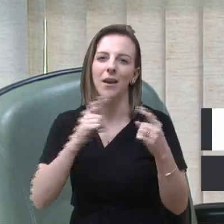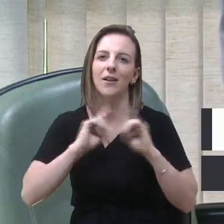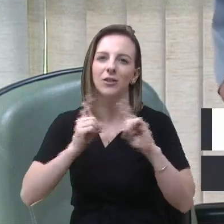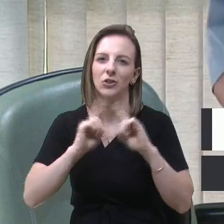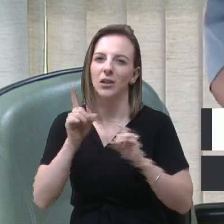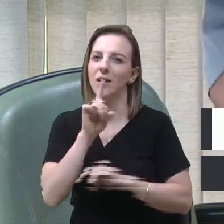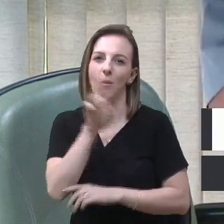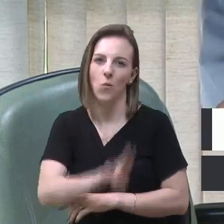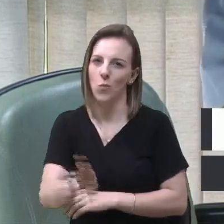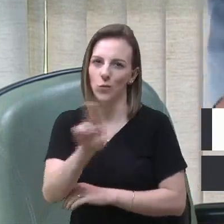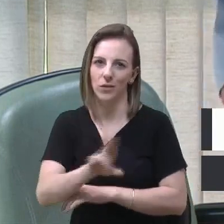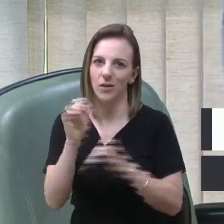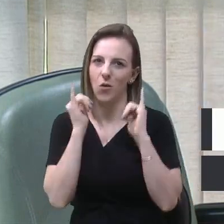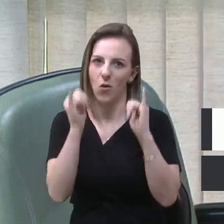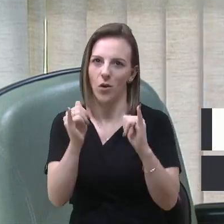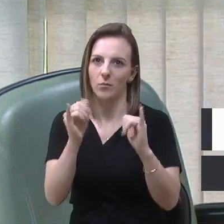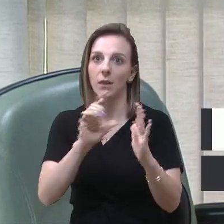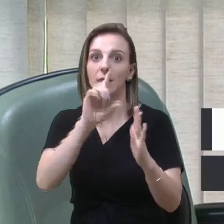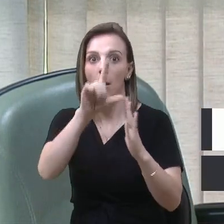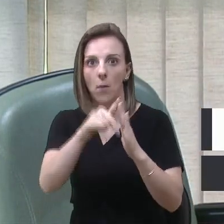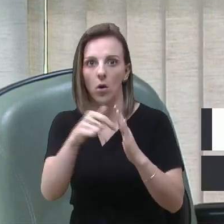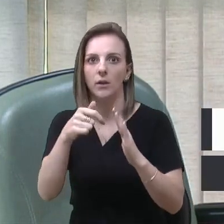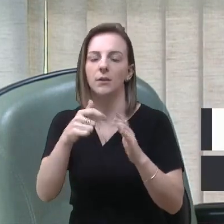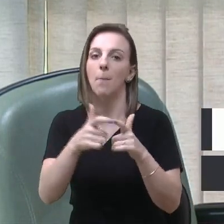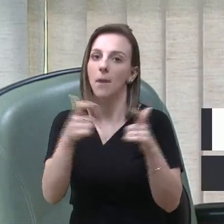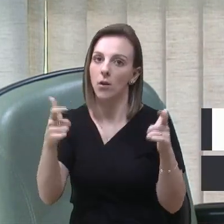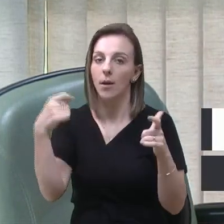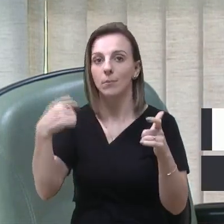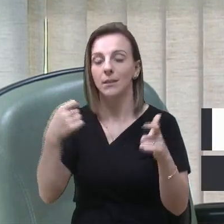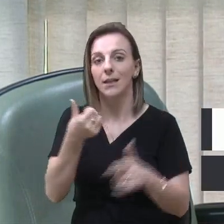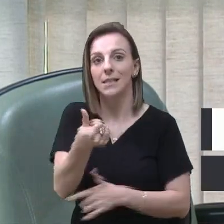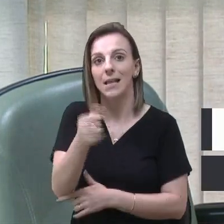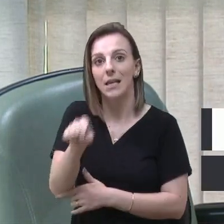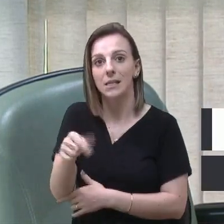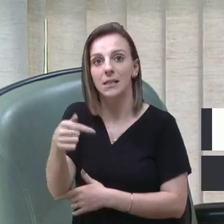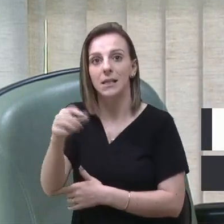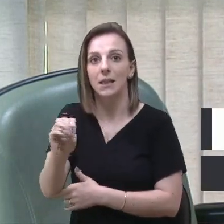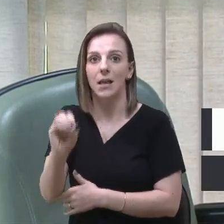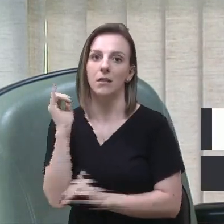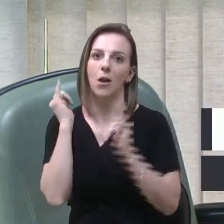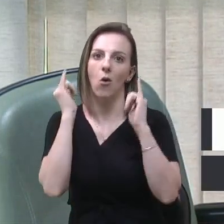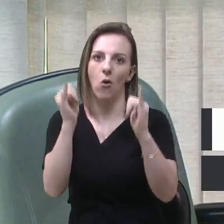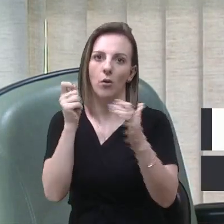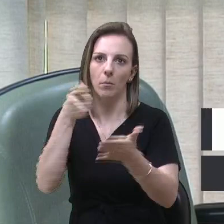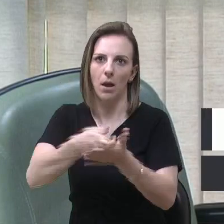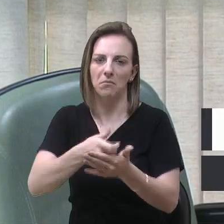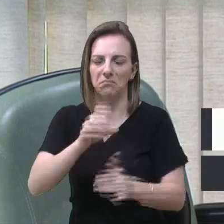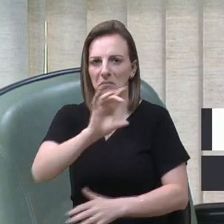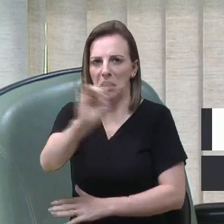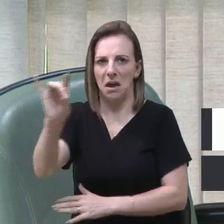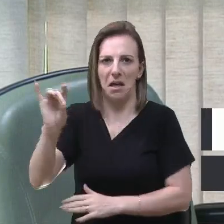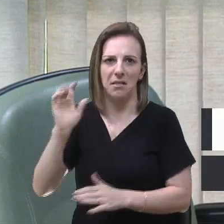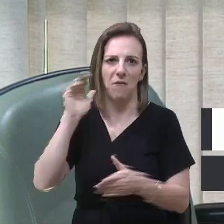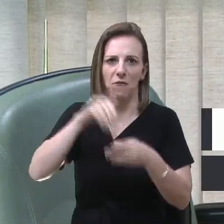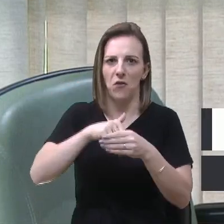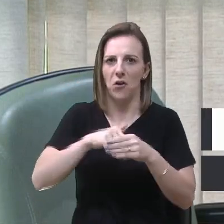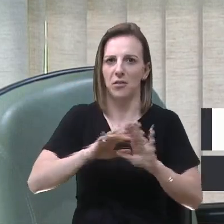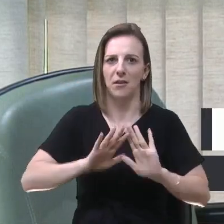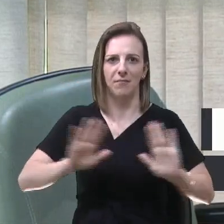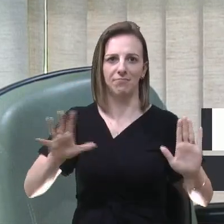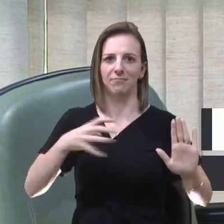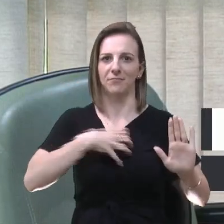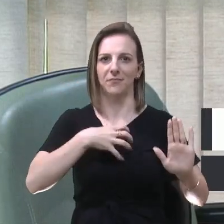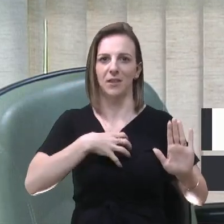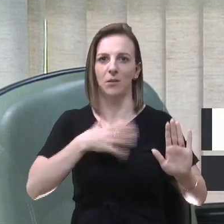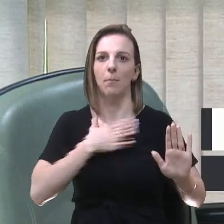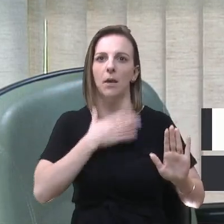partir do dia 2, 6,70 da passagem. Então eu não quero, enfim, cada um vota como quer. A minha opinião é essa,